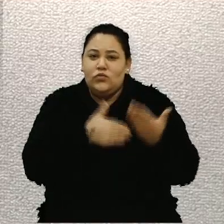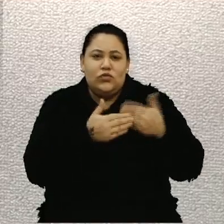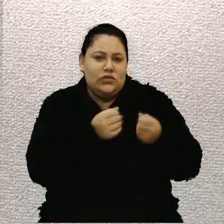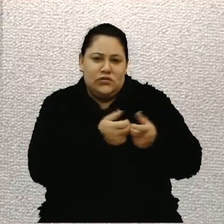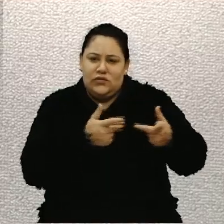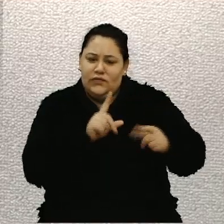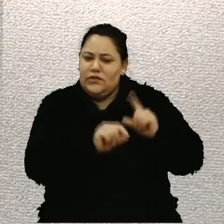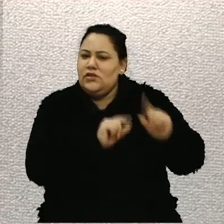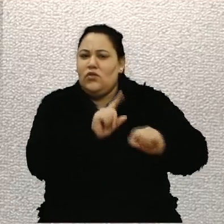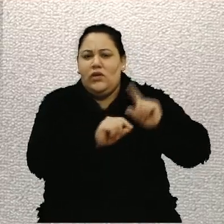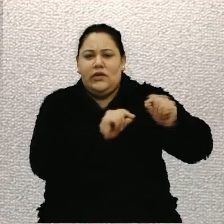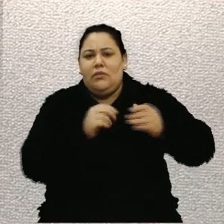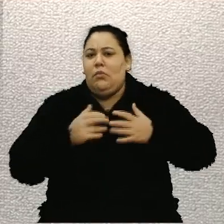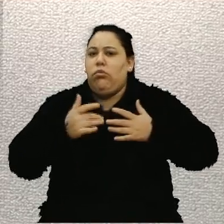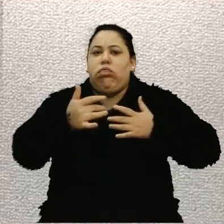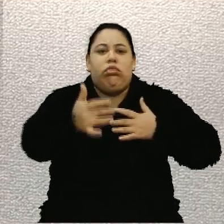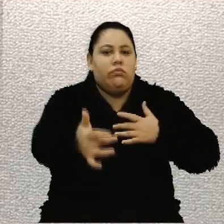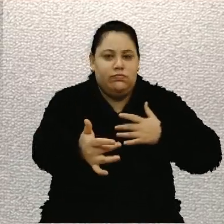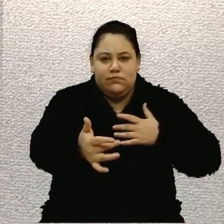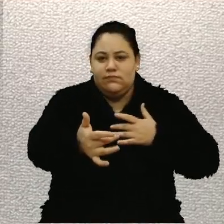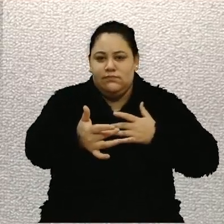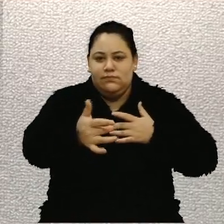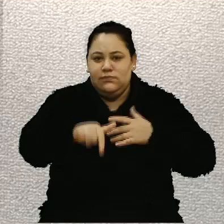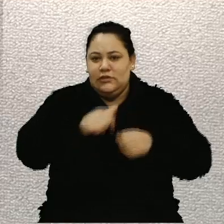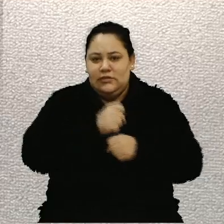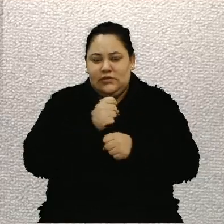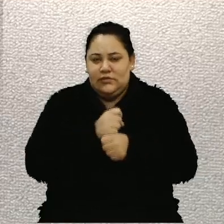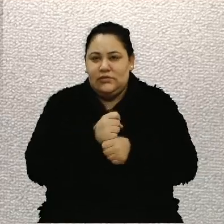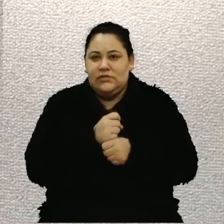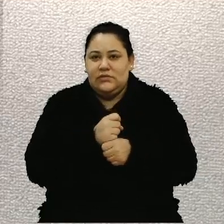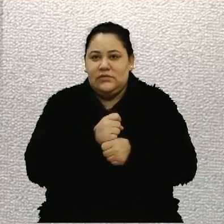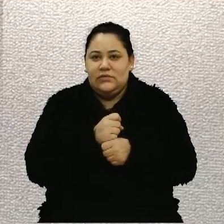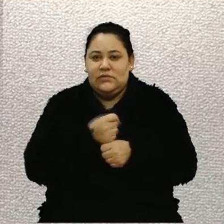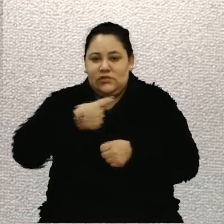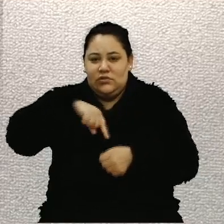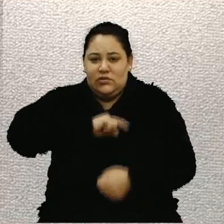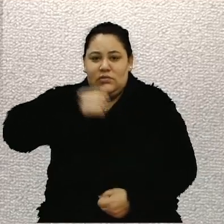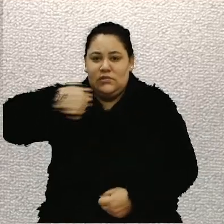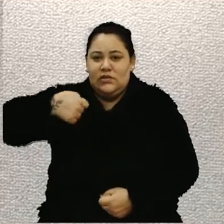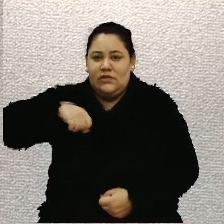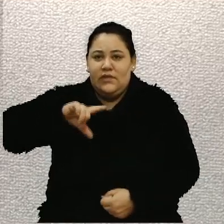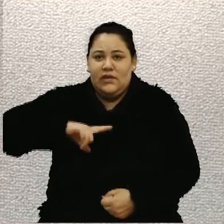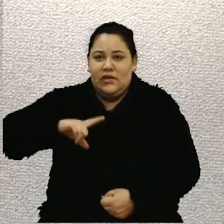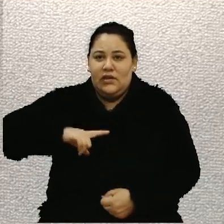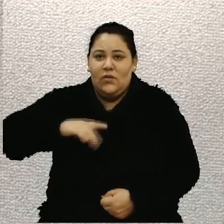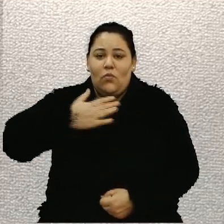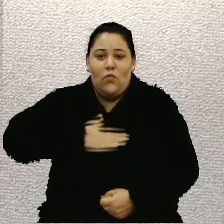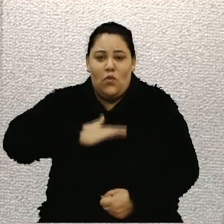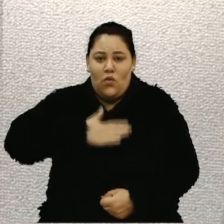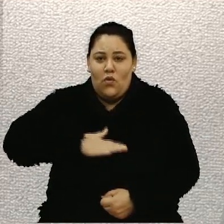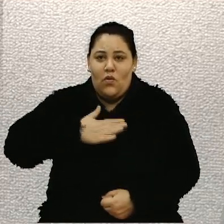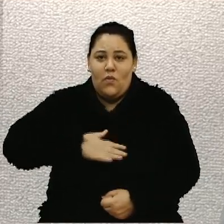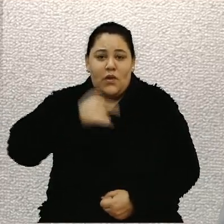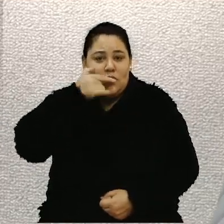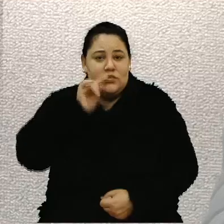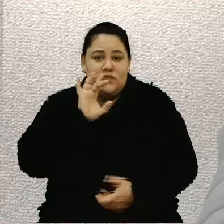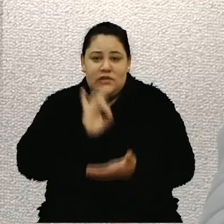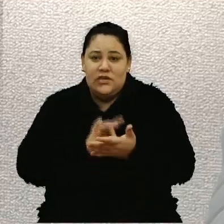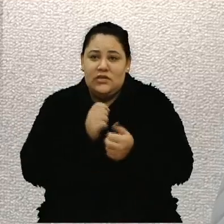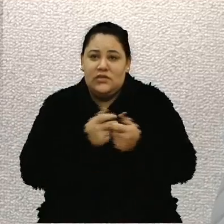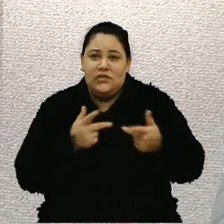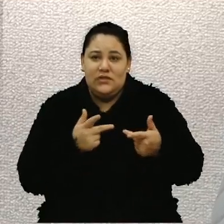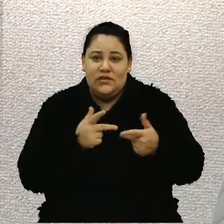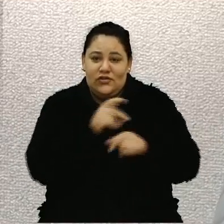definido ao longo deste ano, e então a gente tem que também ter um pouco de calma para as coisas acontecerem. O anúncio foi